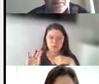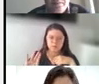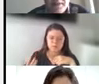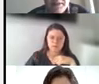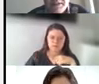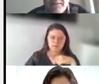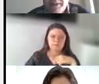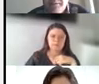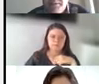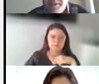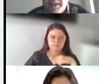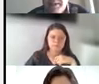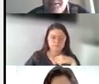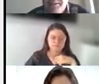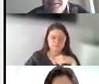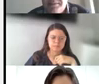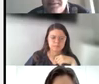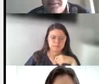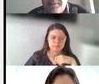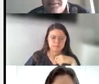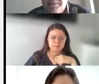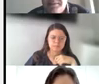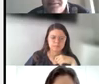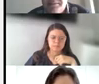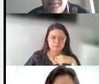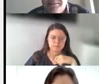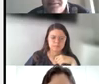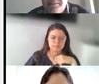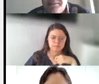com o compartilhamento de tela?